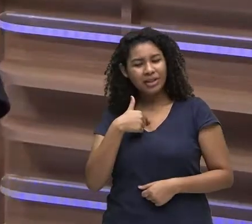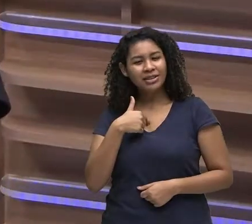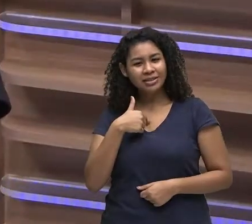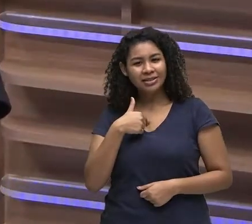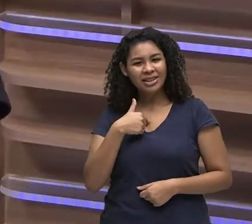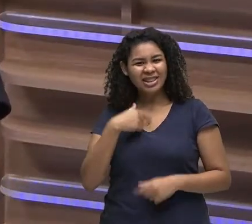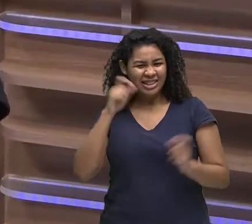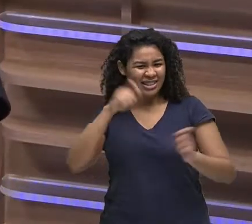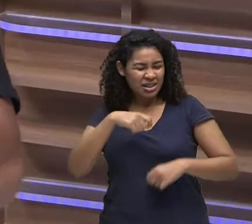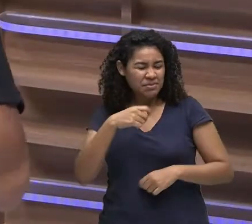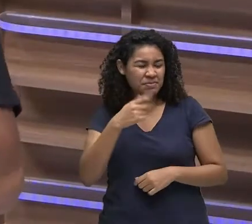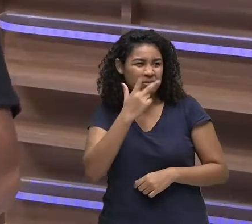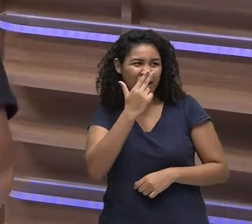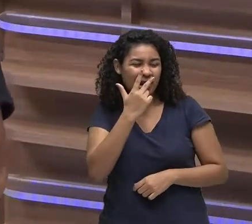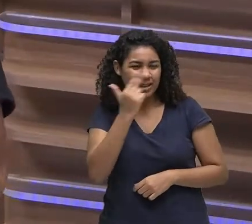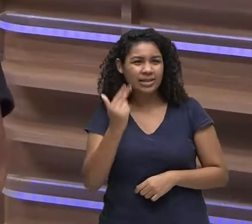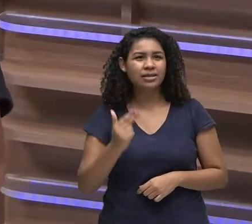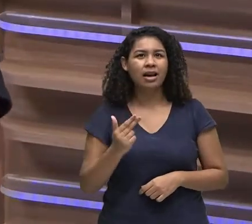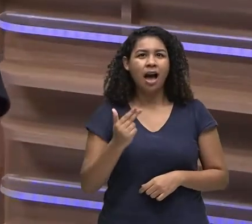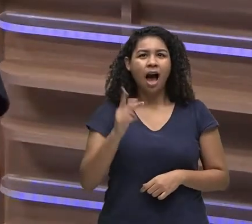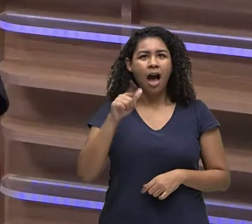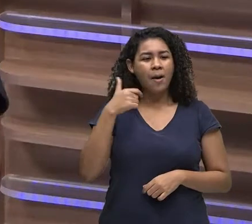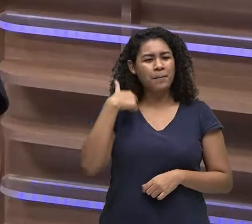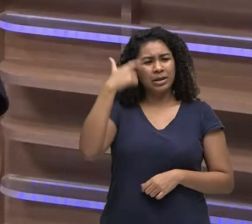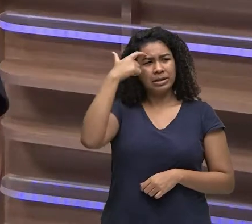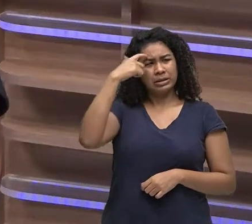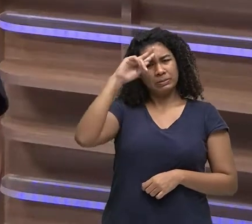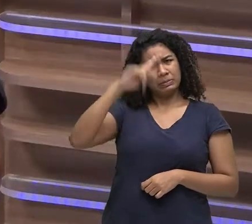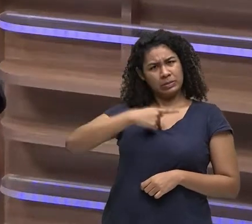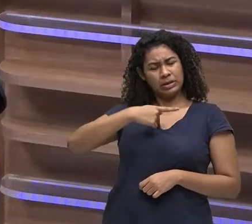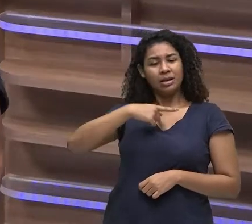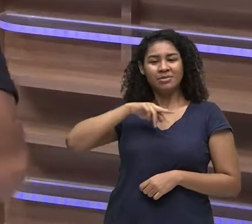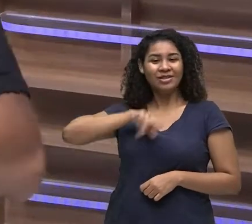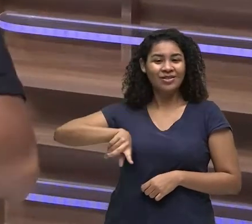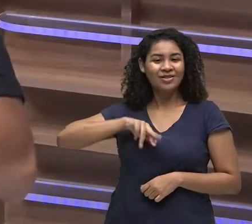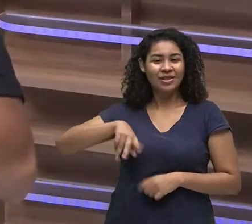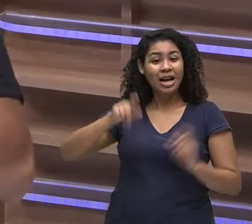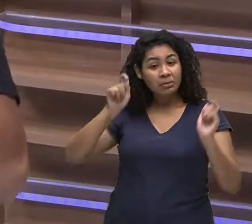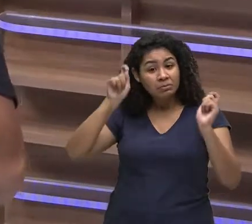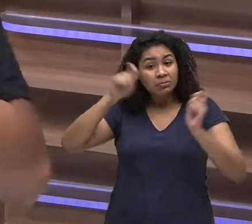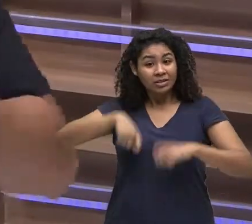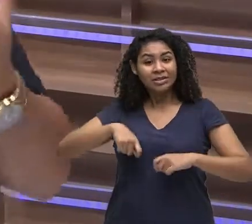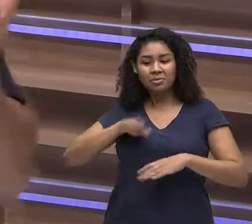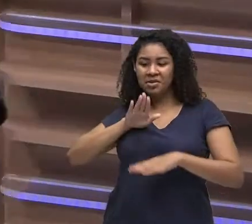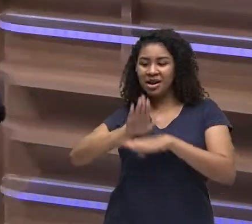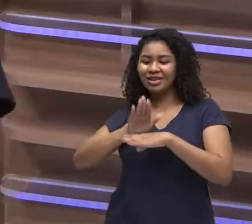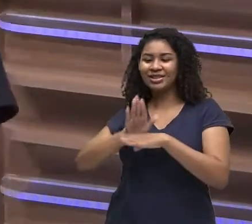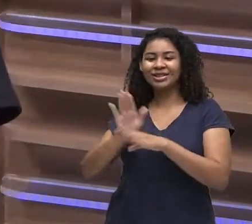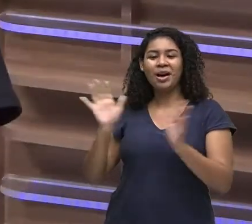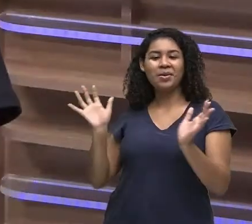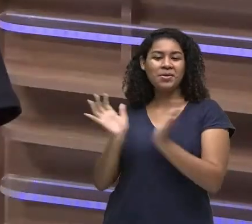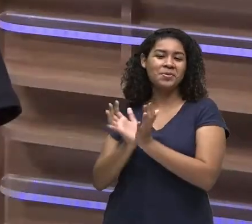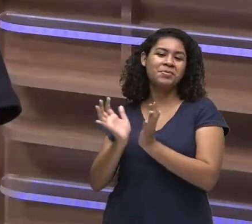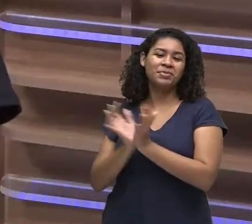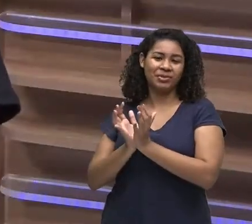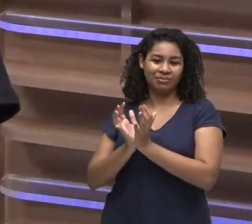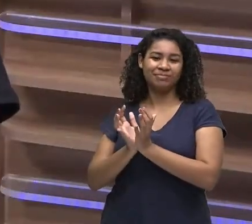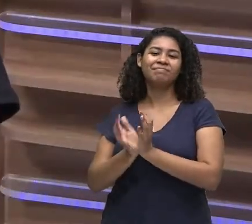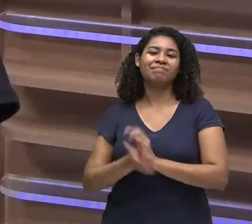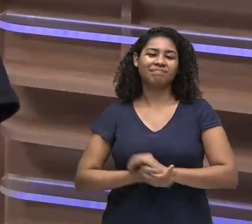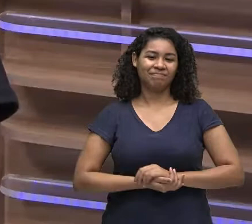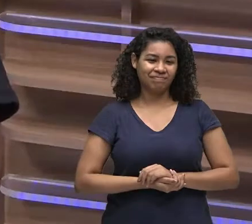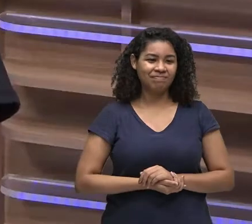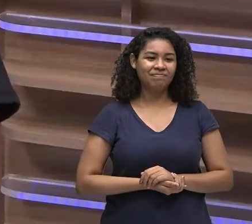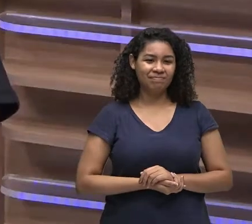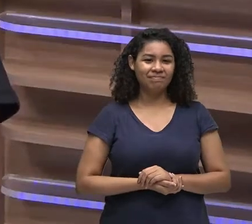possa parecer individualista, mas é um bem que vai vir de modo pessoal, mas que vai atingir todo o coletivo. A gente